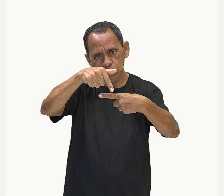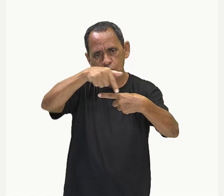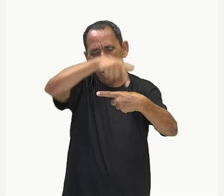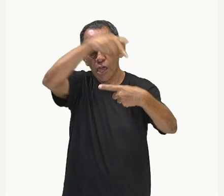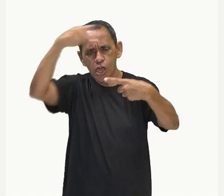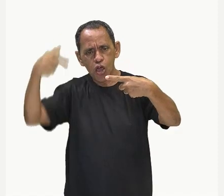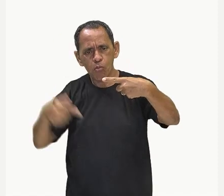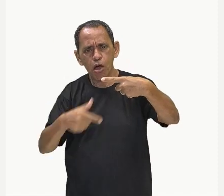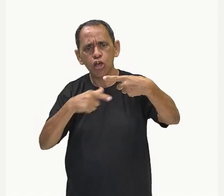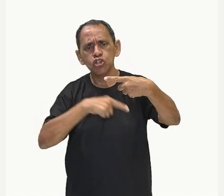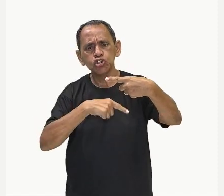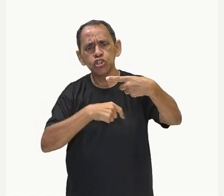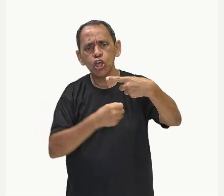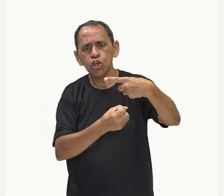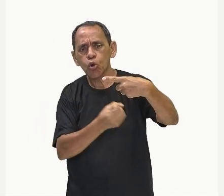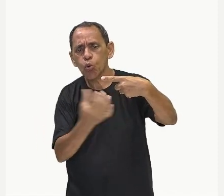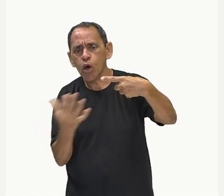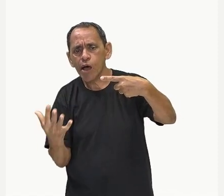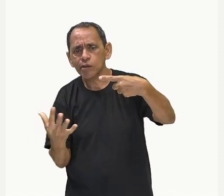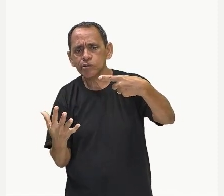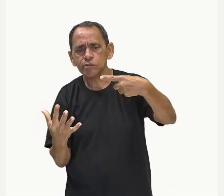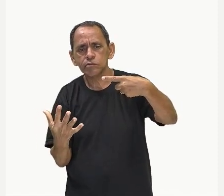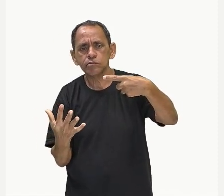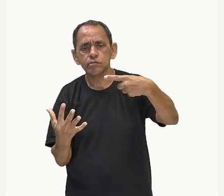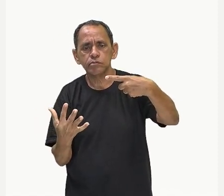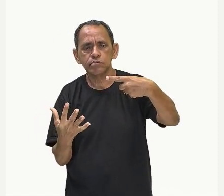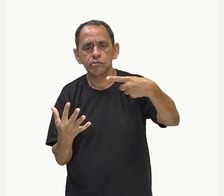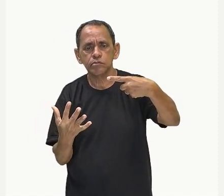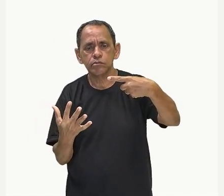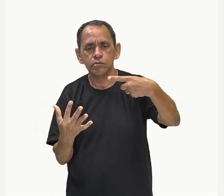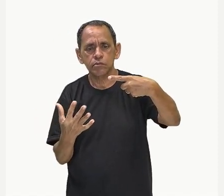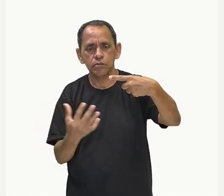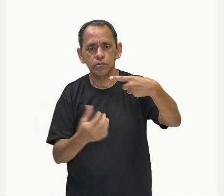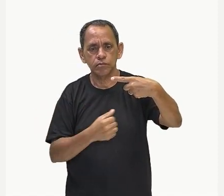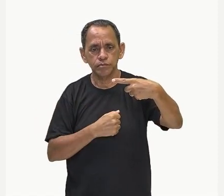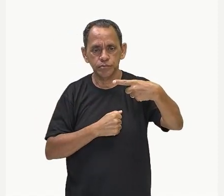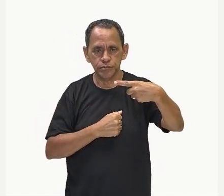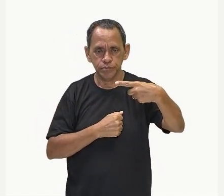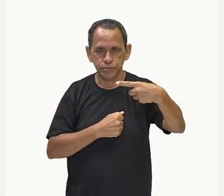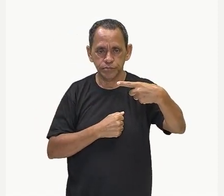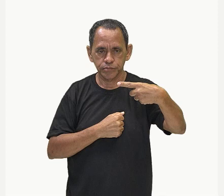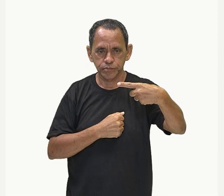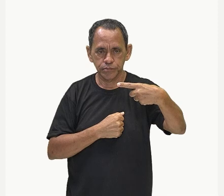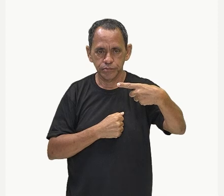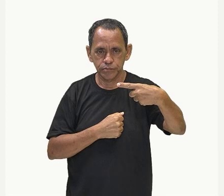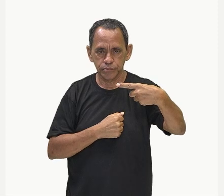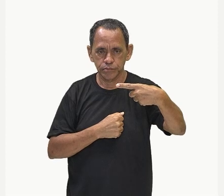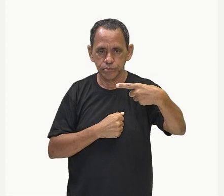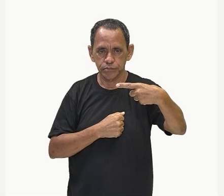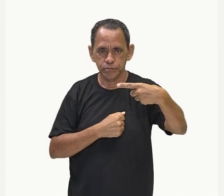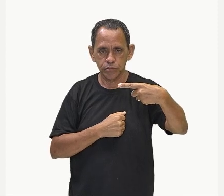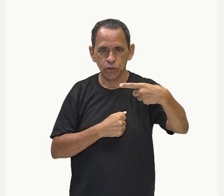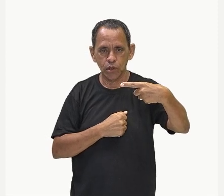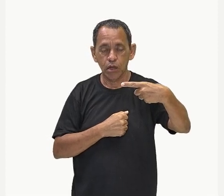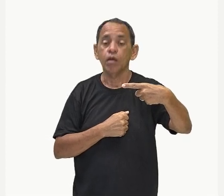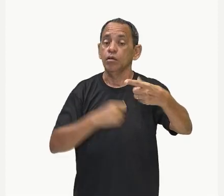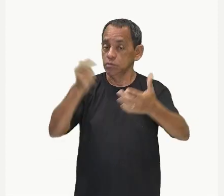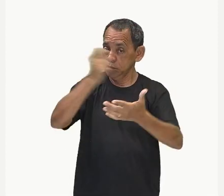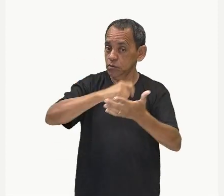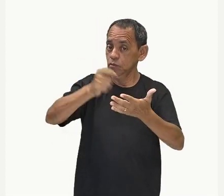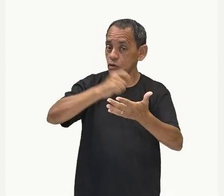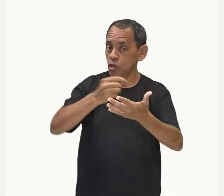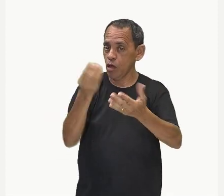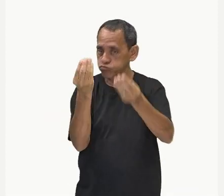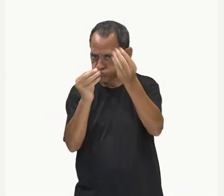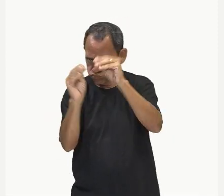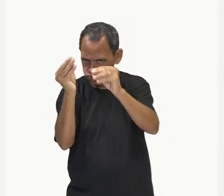tem 3. Vamos lá. Você vai escrever um número como se ele não tivesse nada,